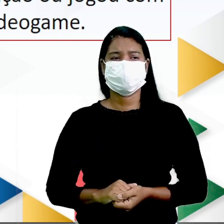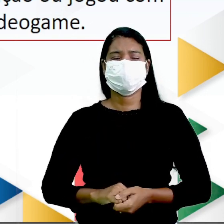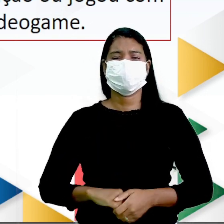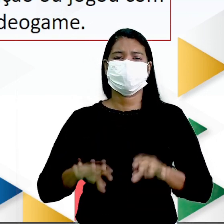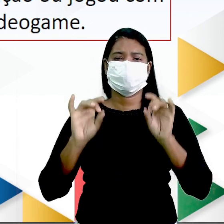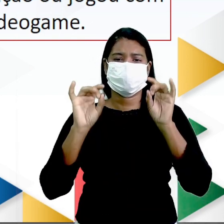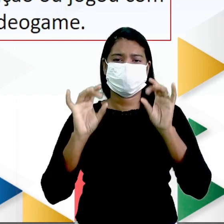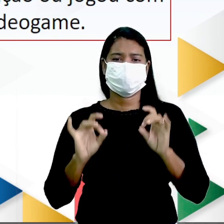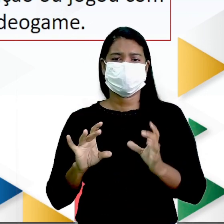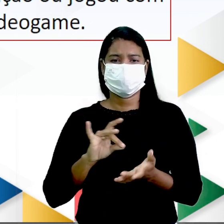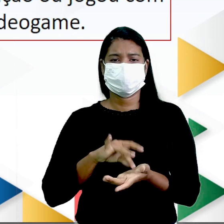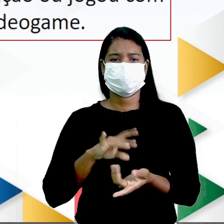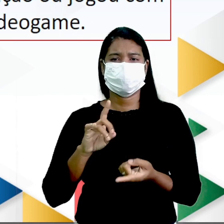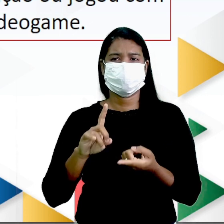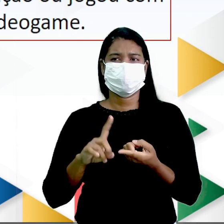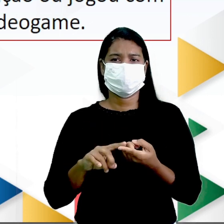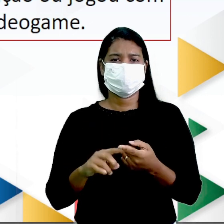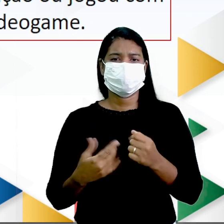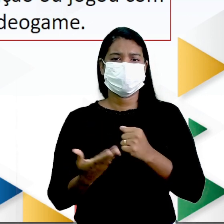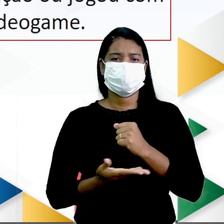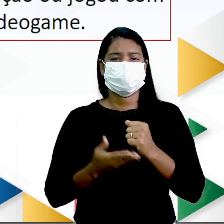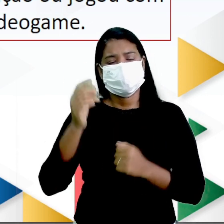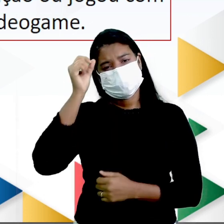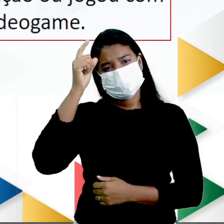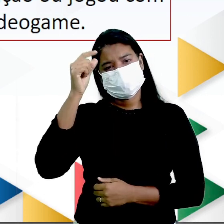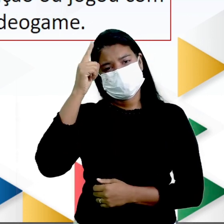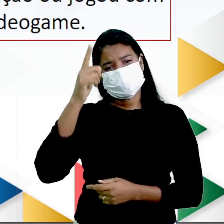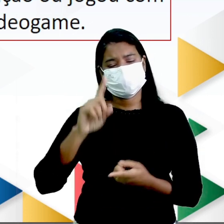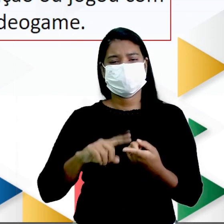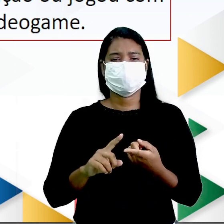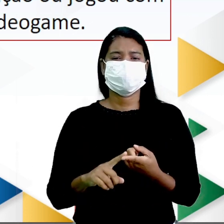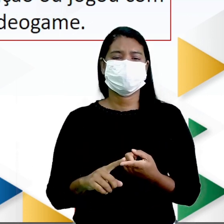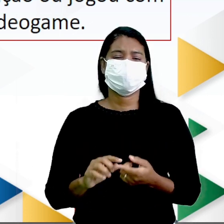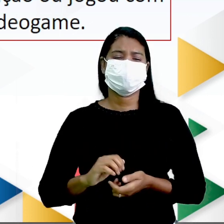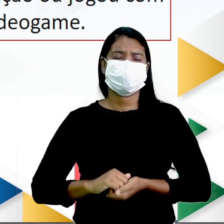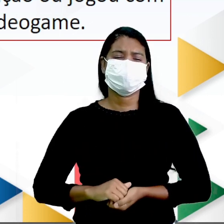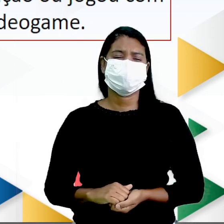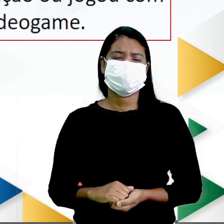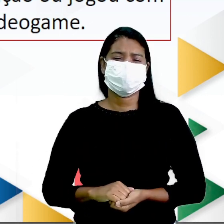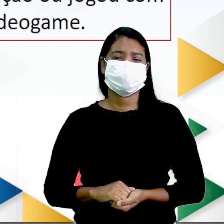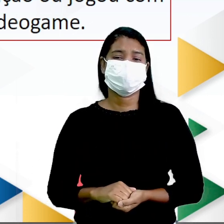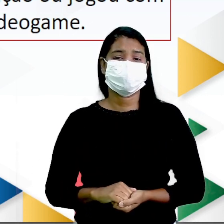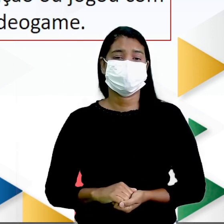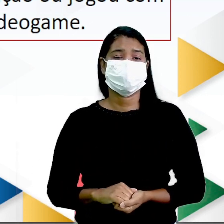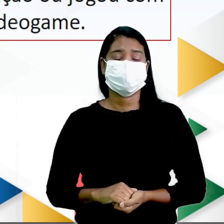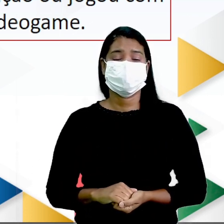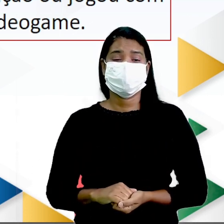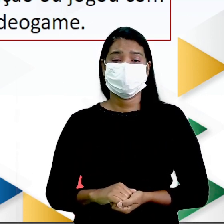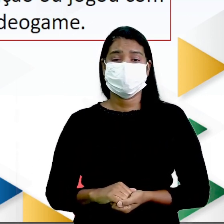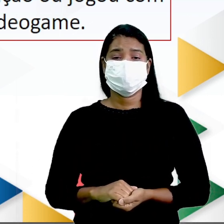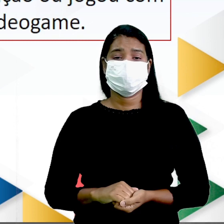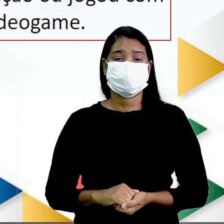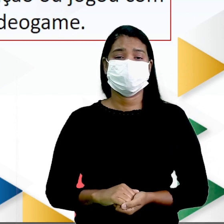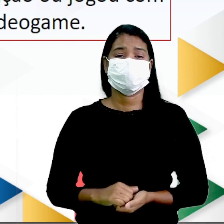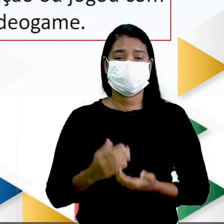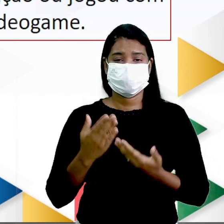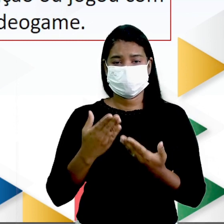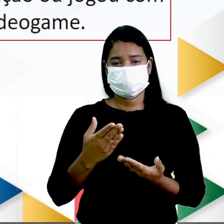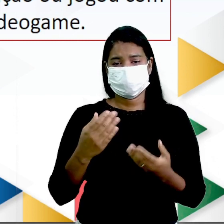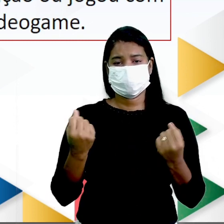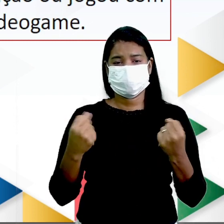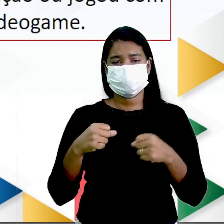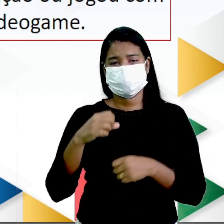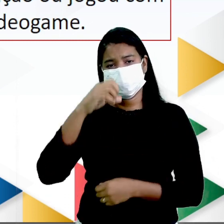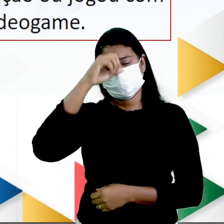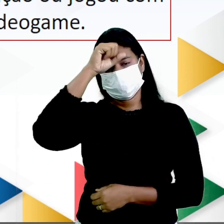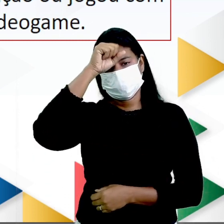especiais, mas que usam como base a ideia de polígono, tá bom? Então, claro, para você atualizado, porque você precisa aprender geometria no